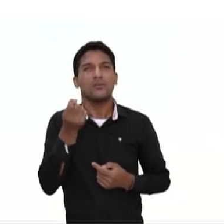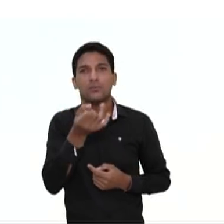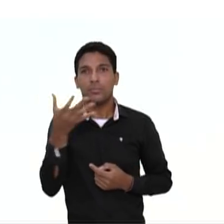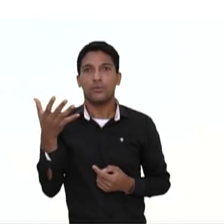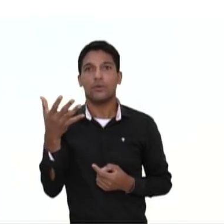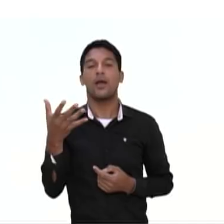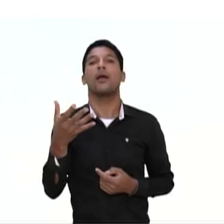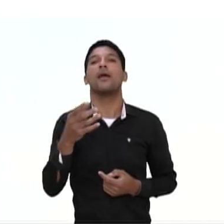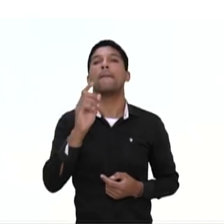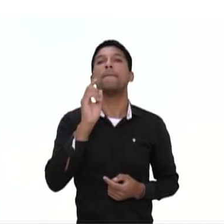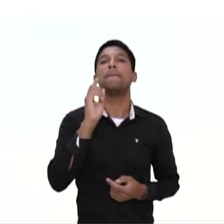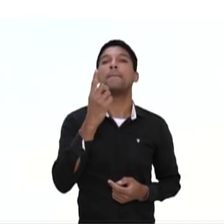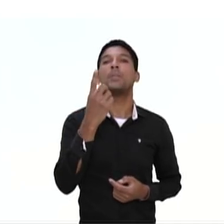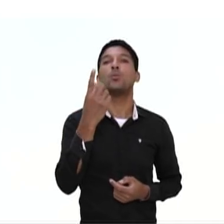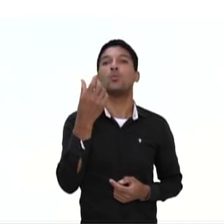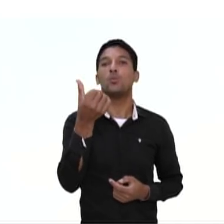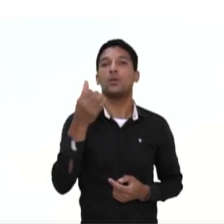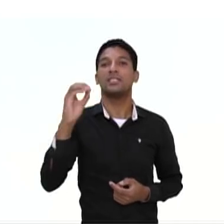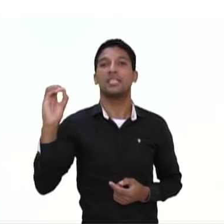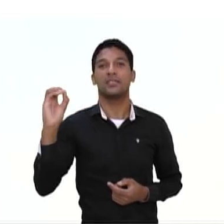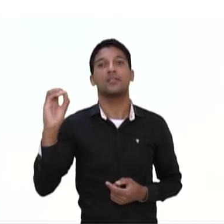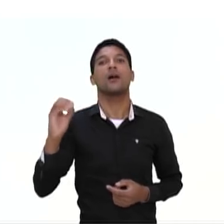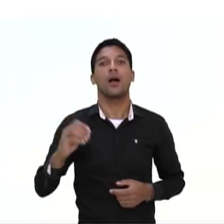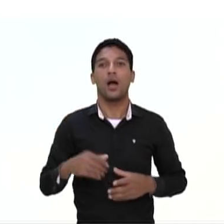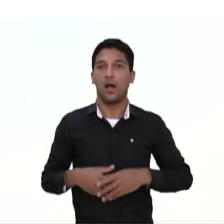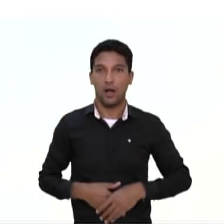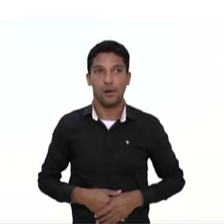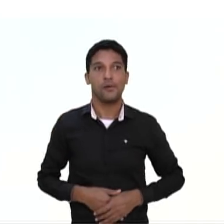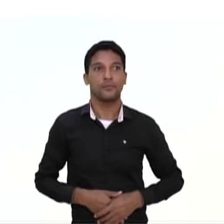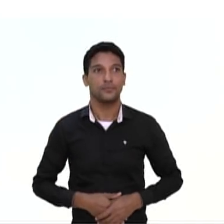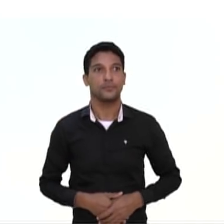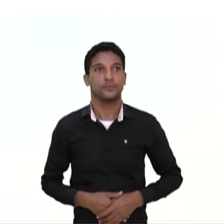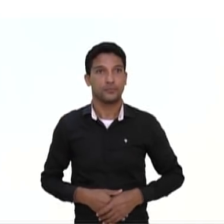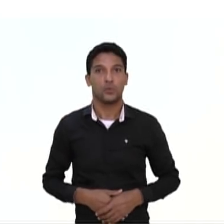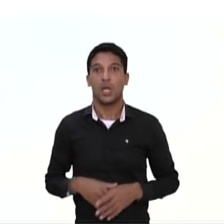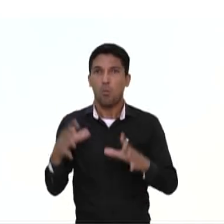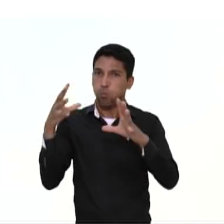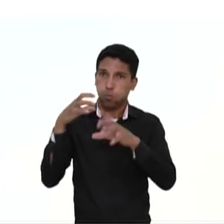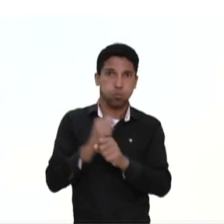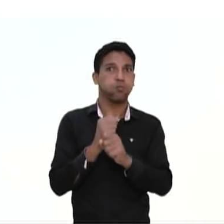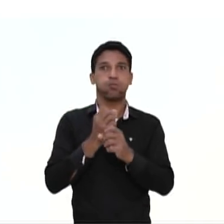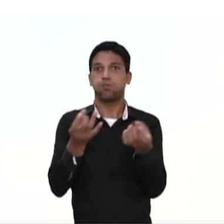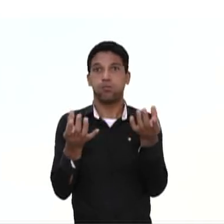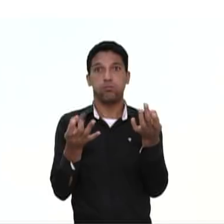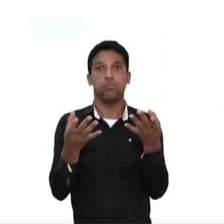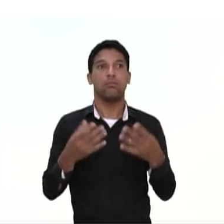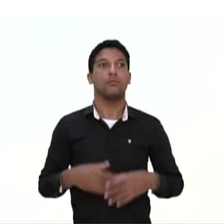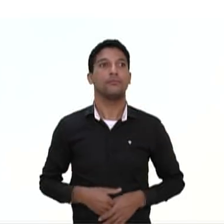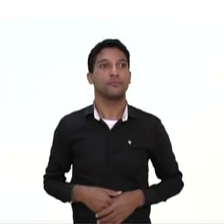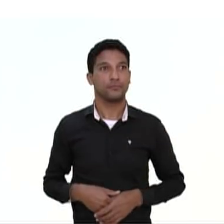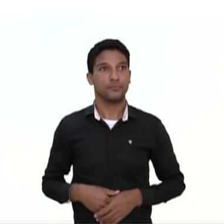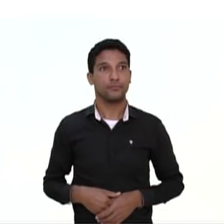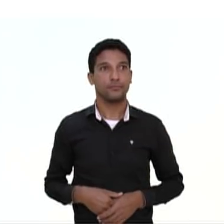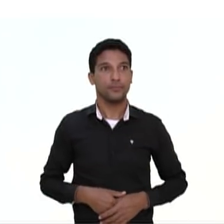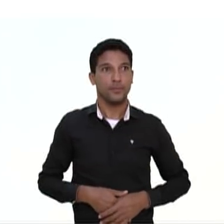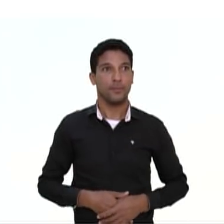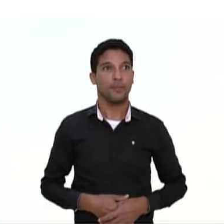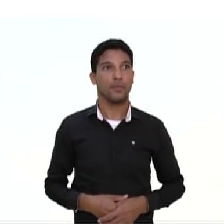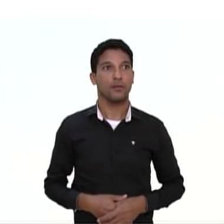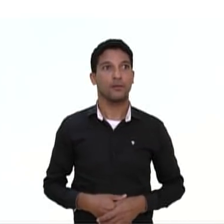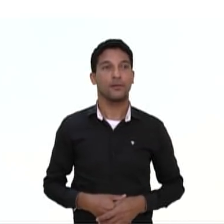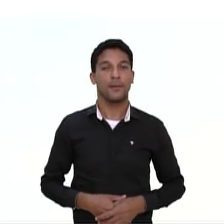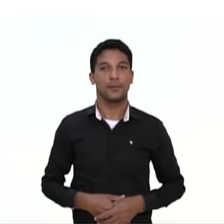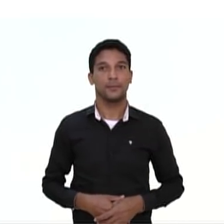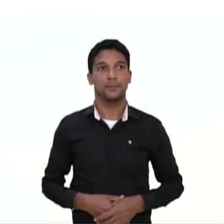e isso vai ser igual a menos b + - a raiz quadrada de delta dividido por 2 a 1 e eu tenho lá menos